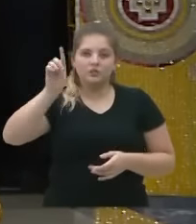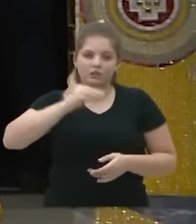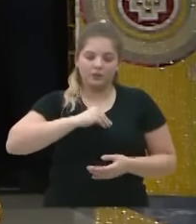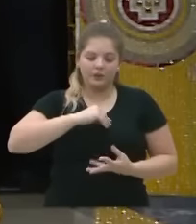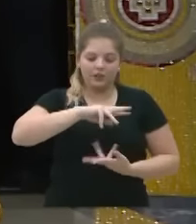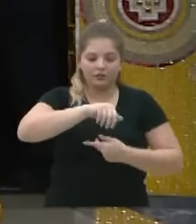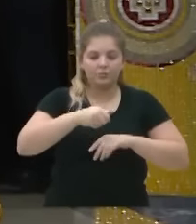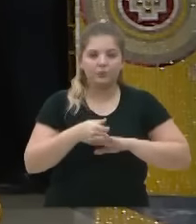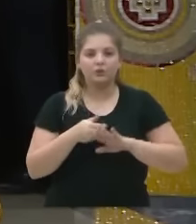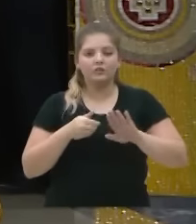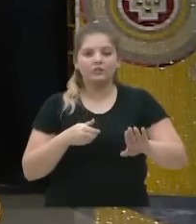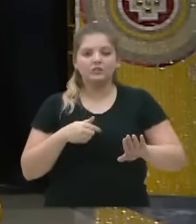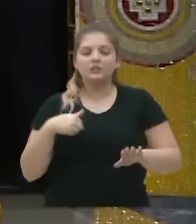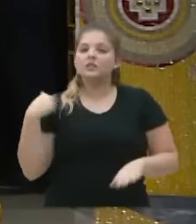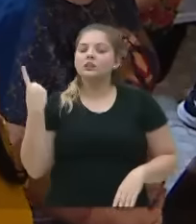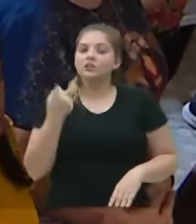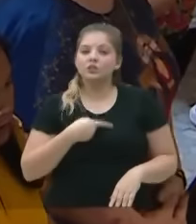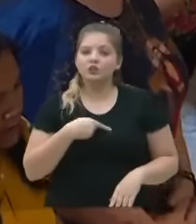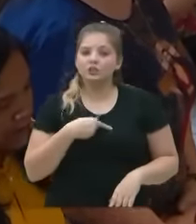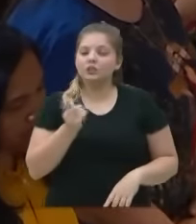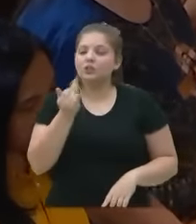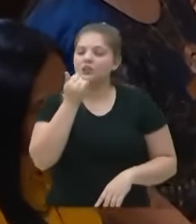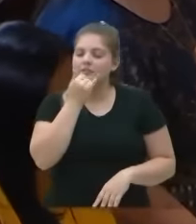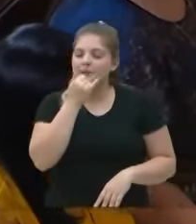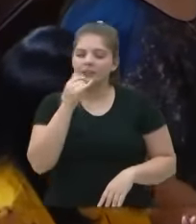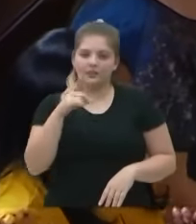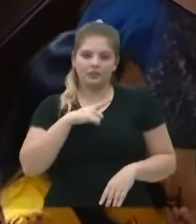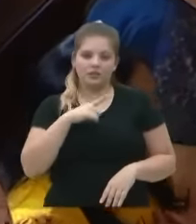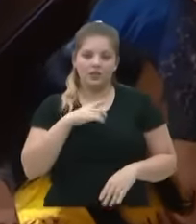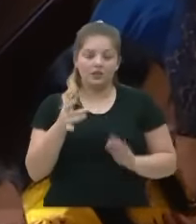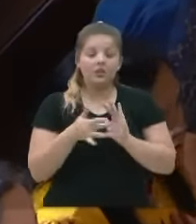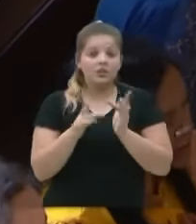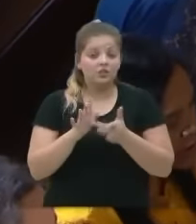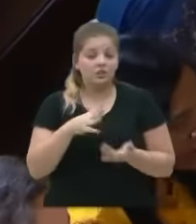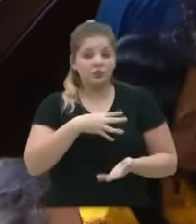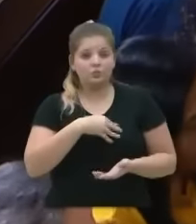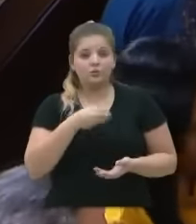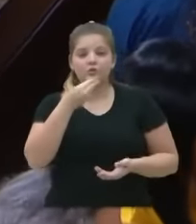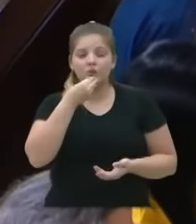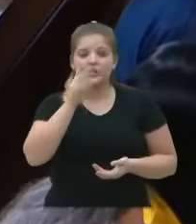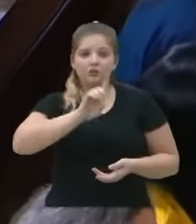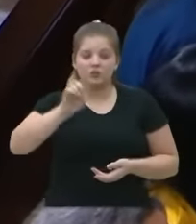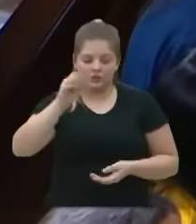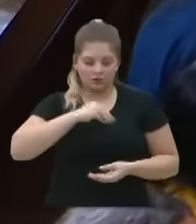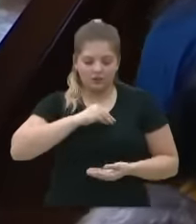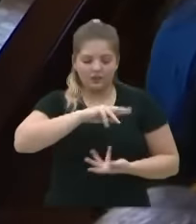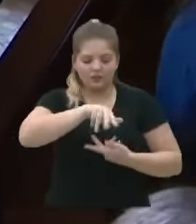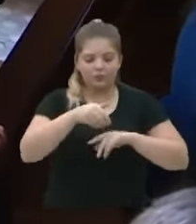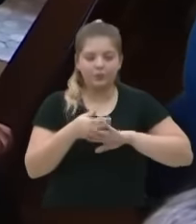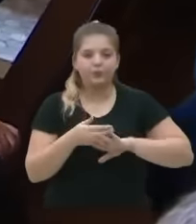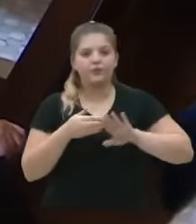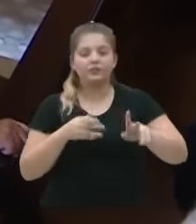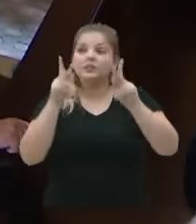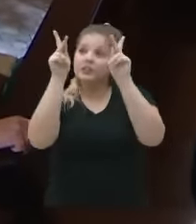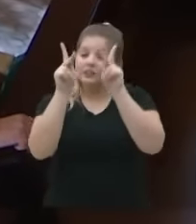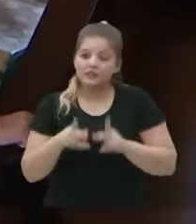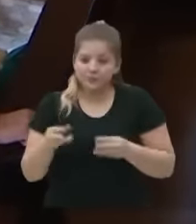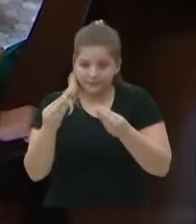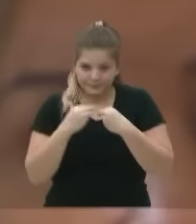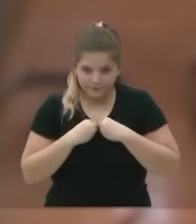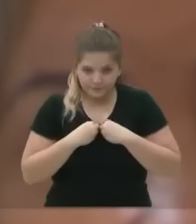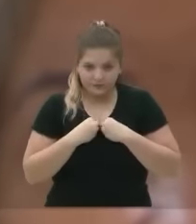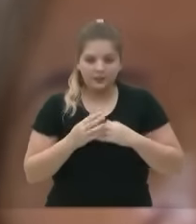que tirais o pecado do mundo, tende piedade de nós. Cordeiro de Deus, que tirais o